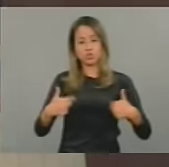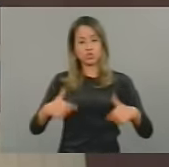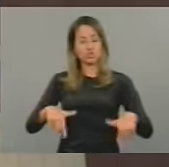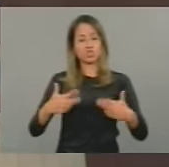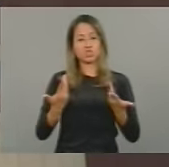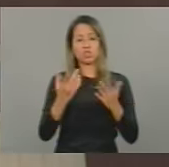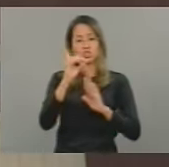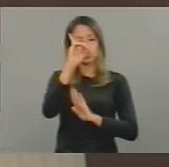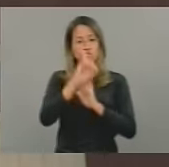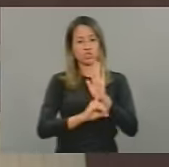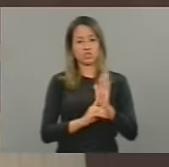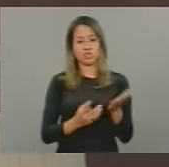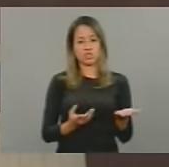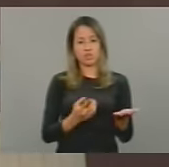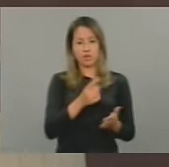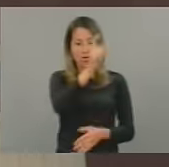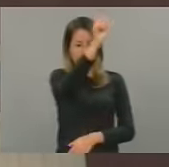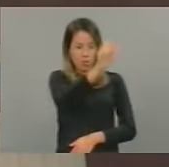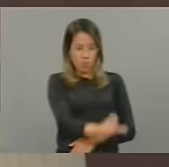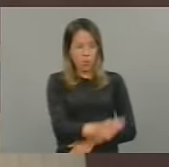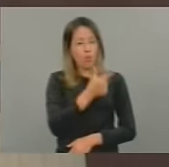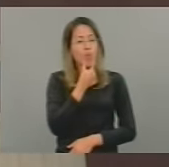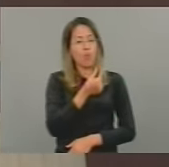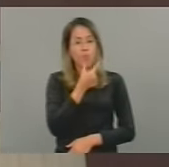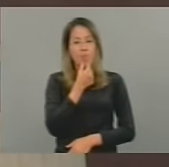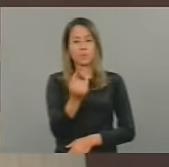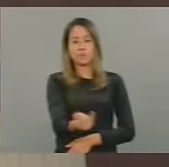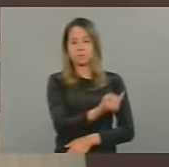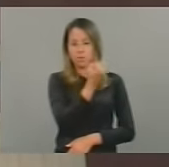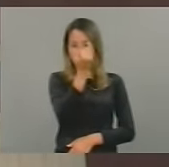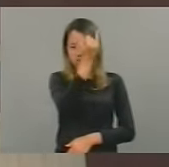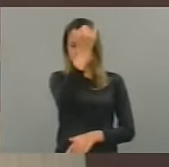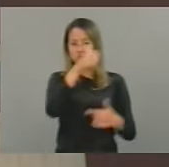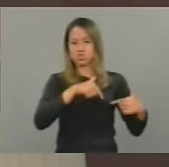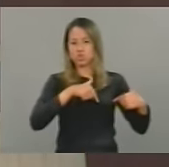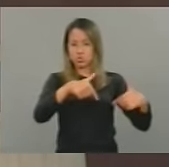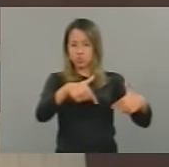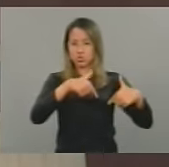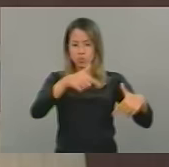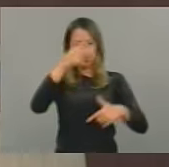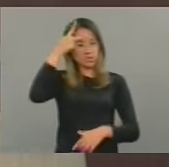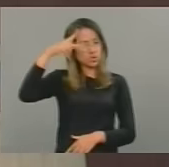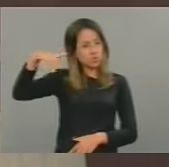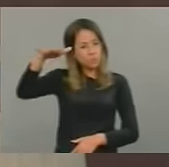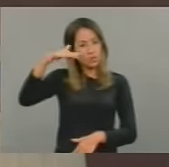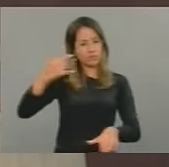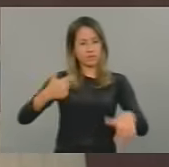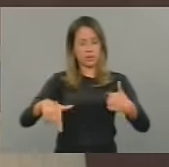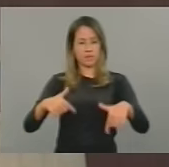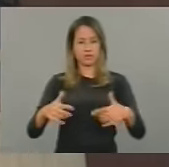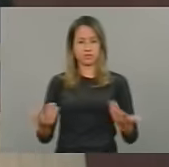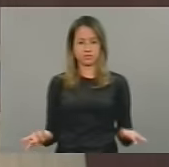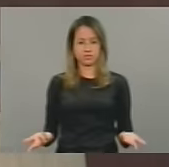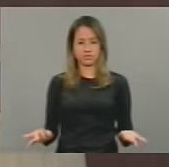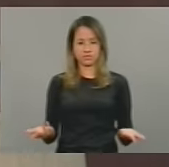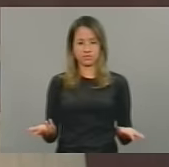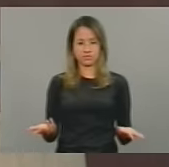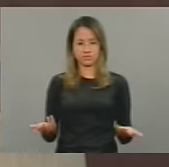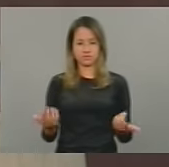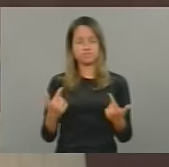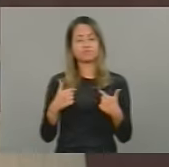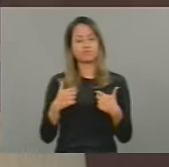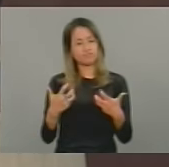uma grande liderança que orgulha a luta do povo trabalhador, a luta popular. Portanto, eu queria deixar